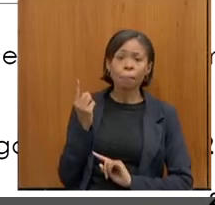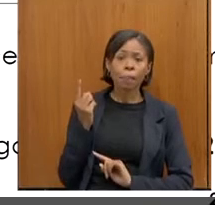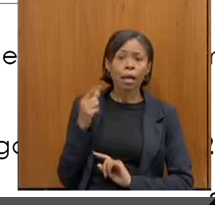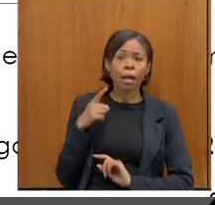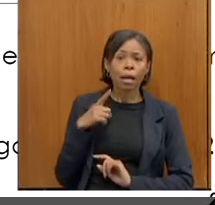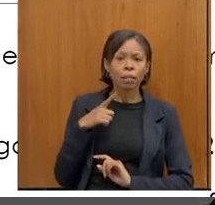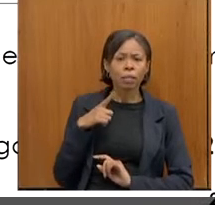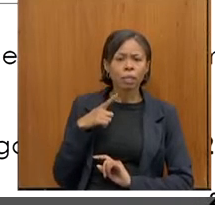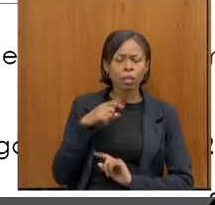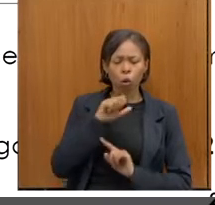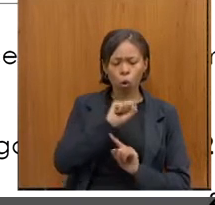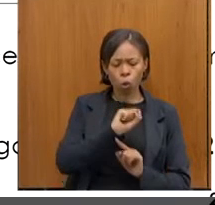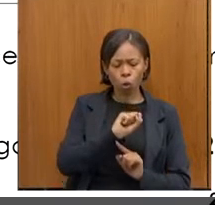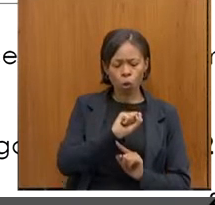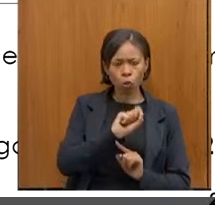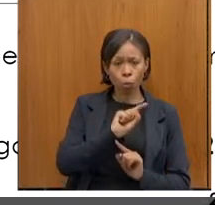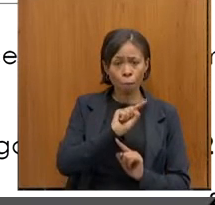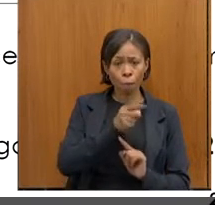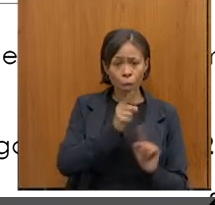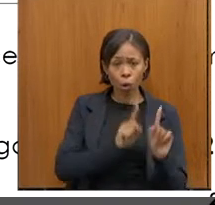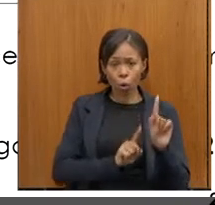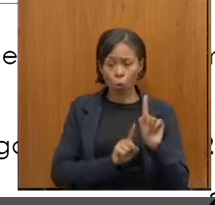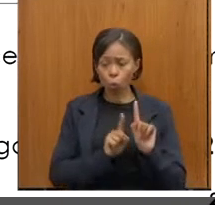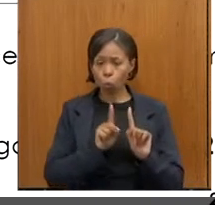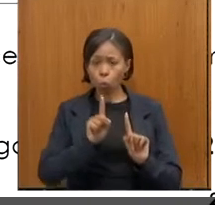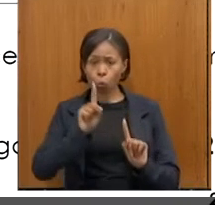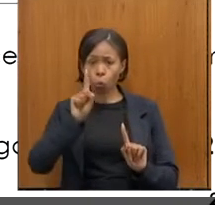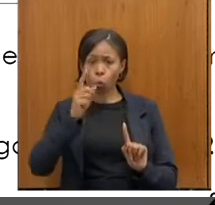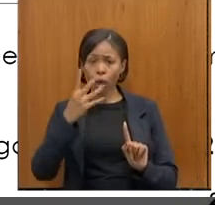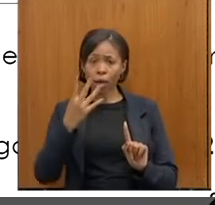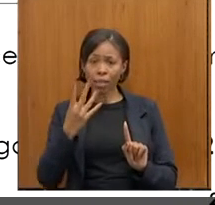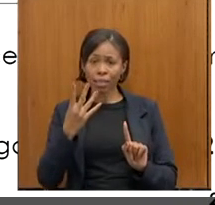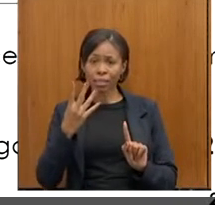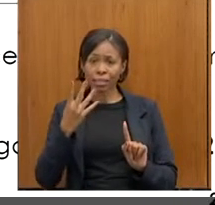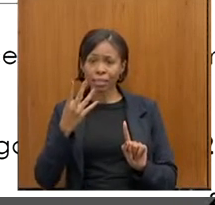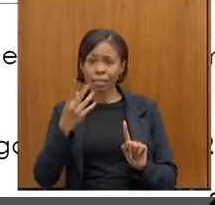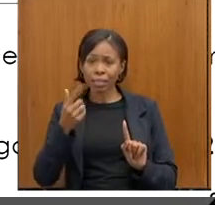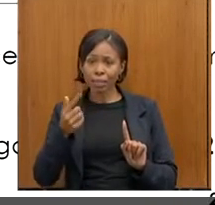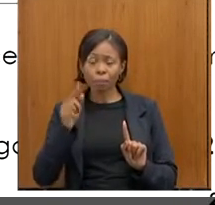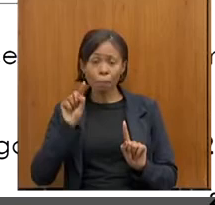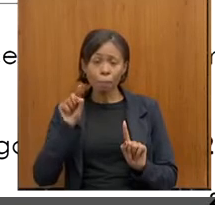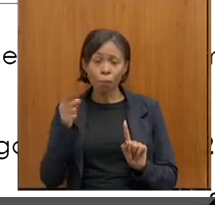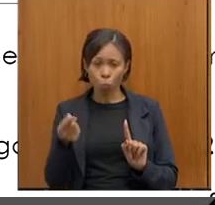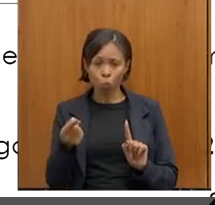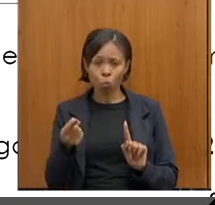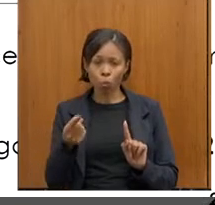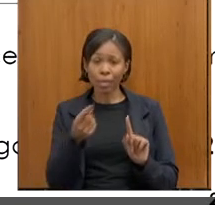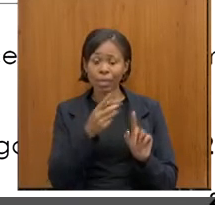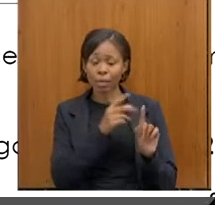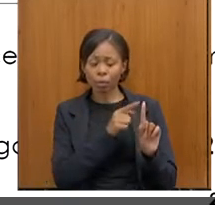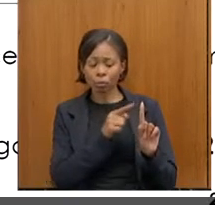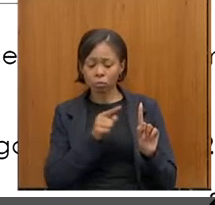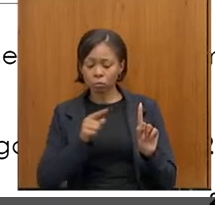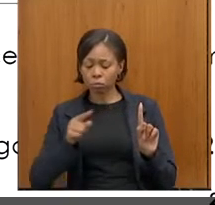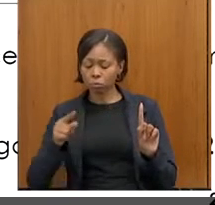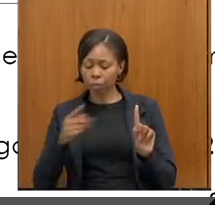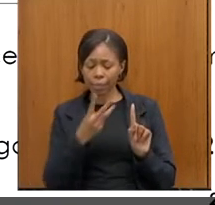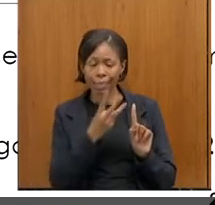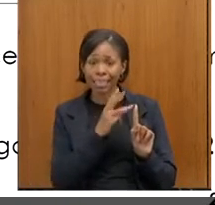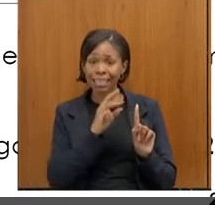de 8.000 pareceres para 47 mil pareceres em três anos então